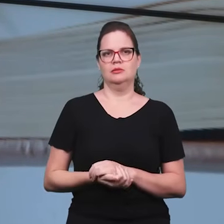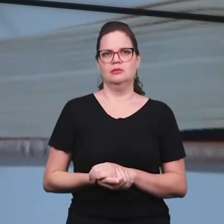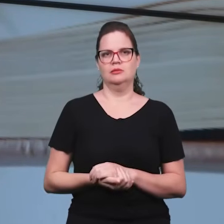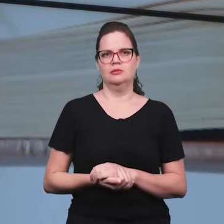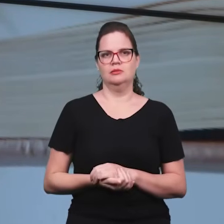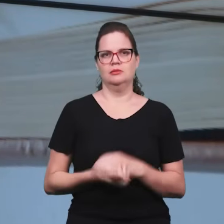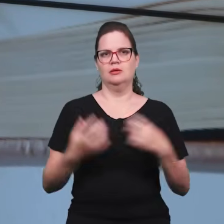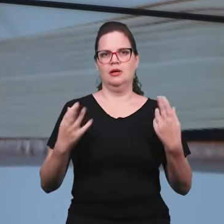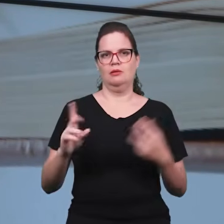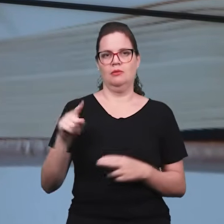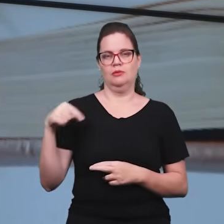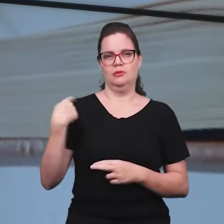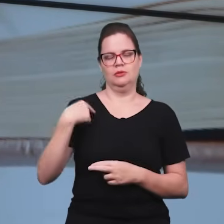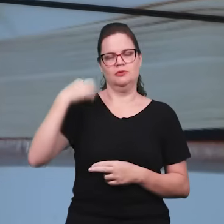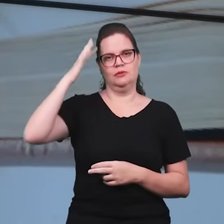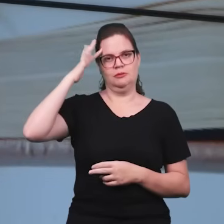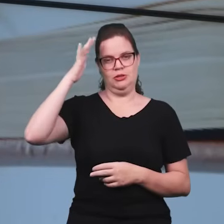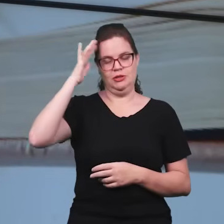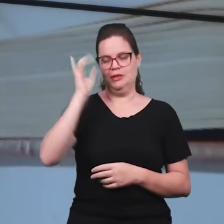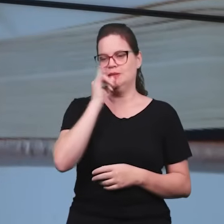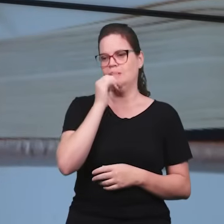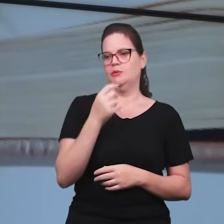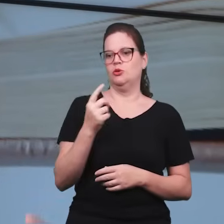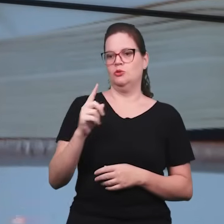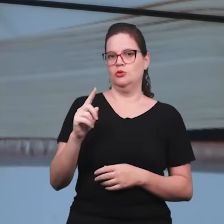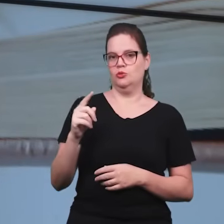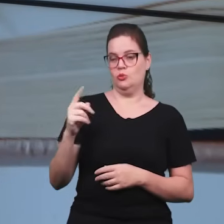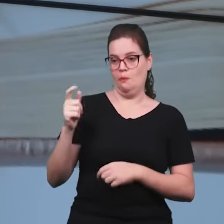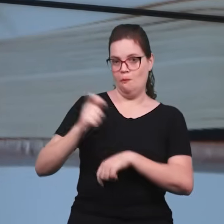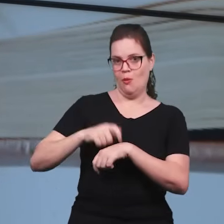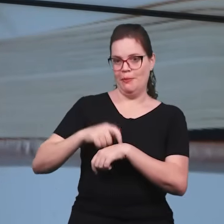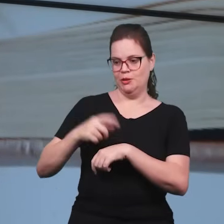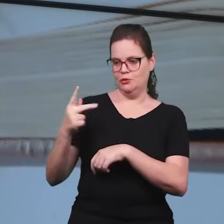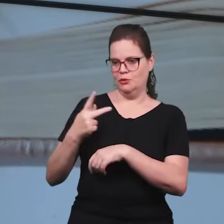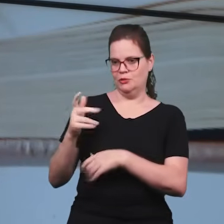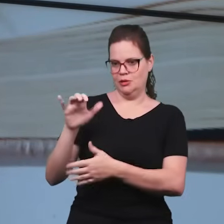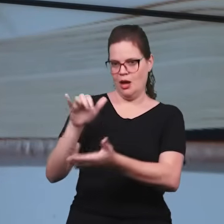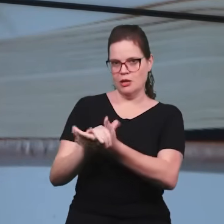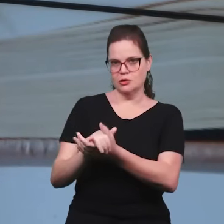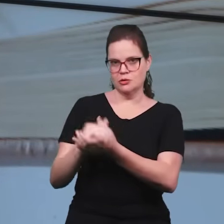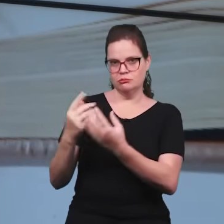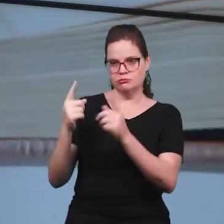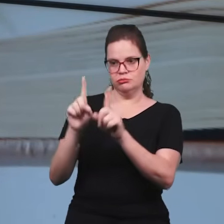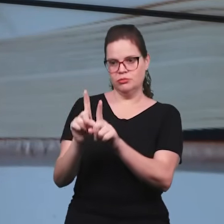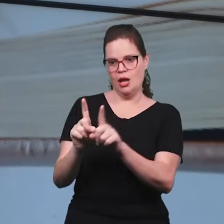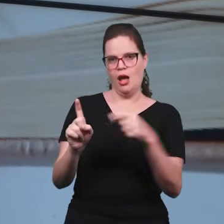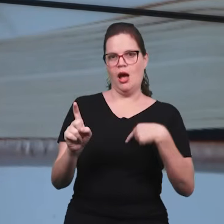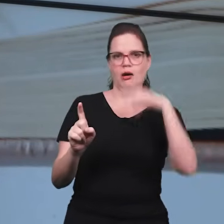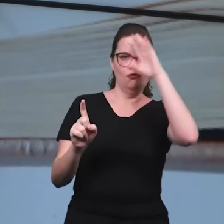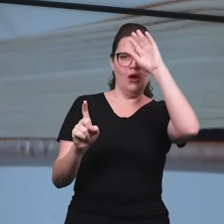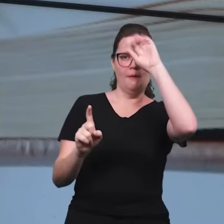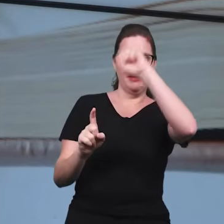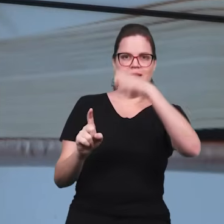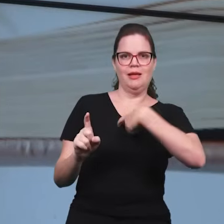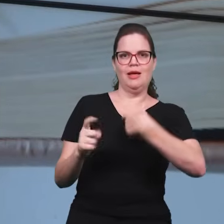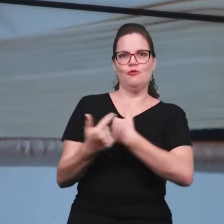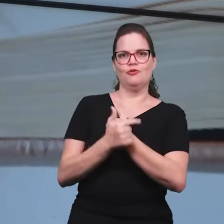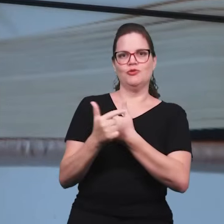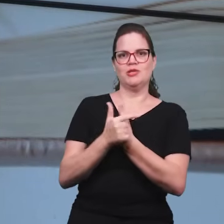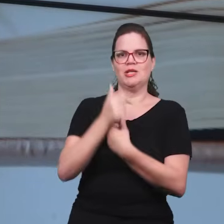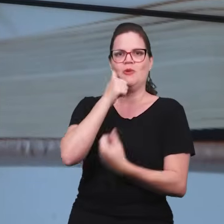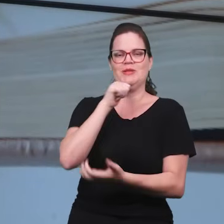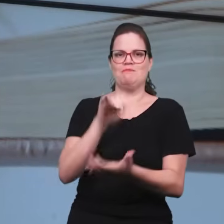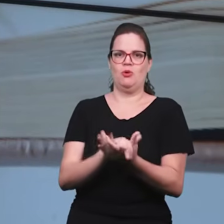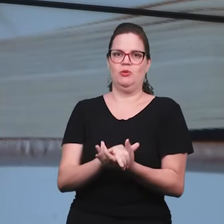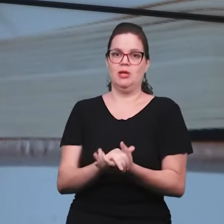Nós imaginarmos assim, quando nós nos casamos, nós vamos aprender a ser esposa. Né? Nós